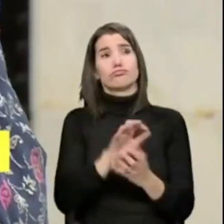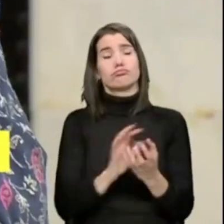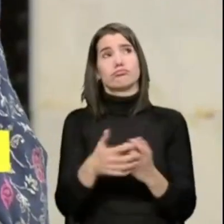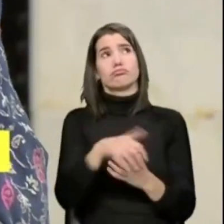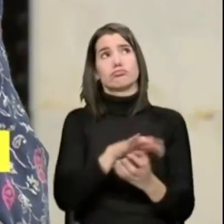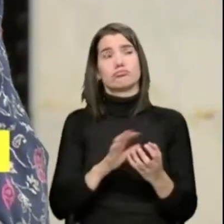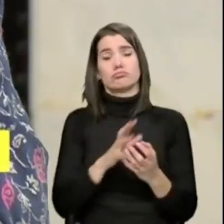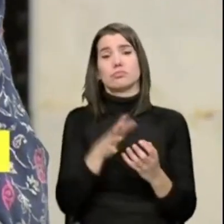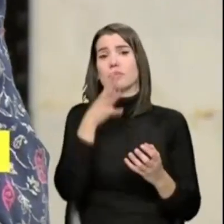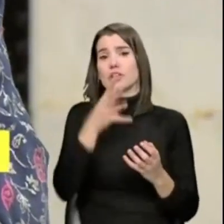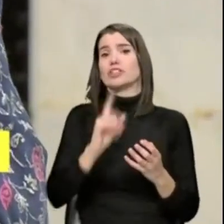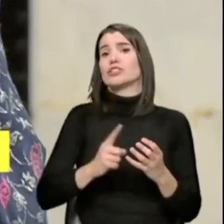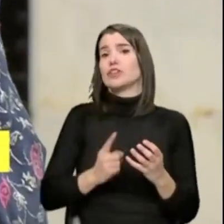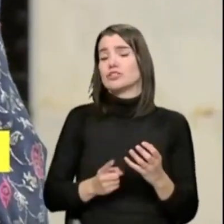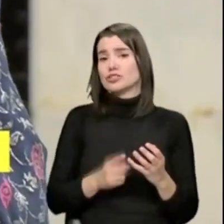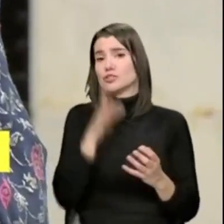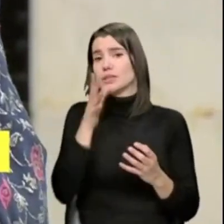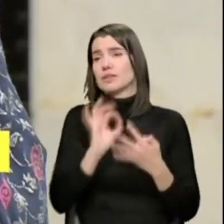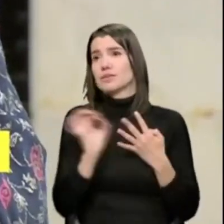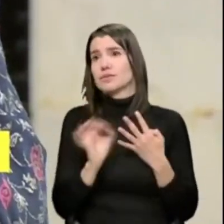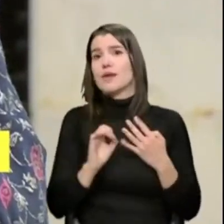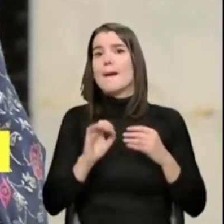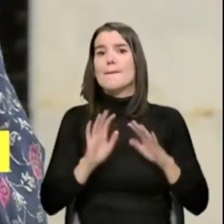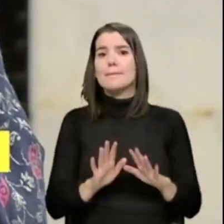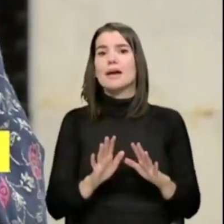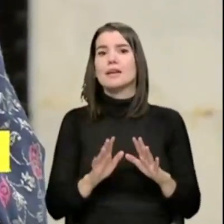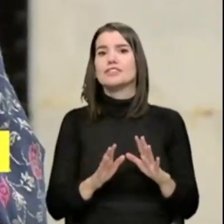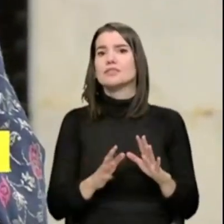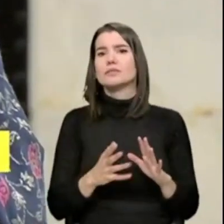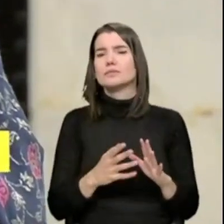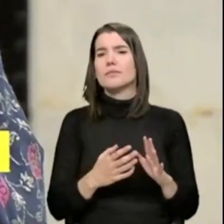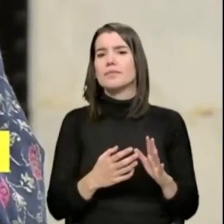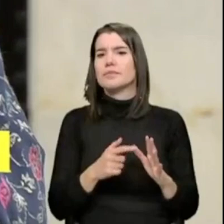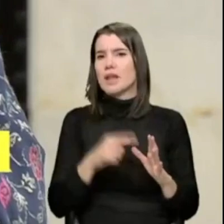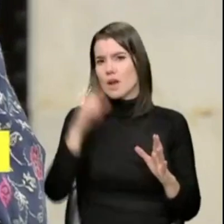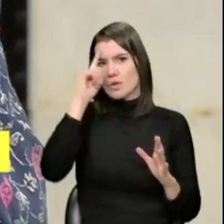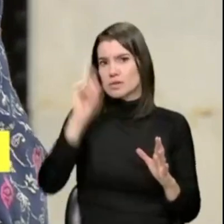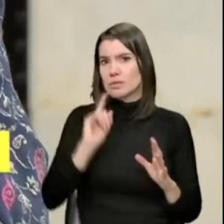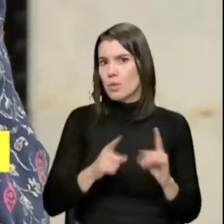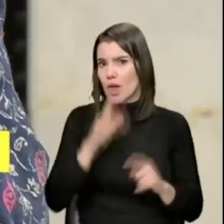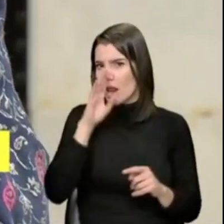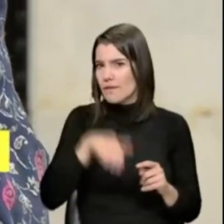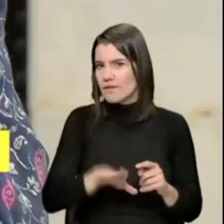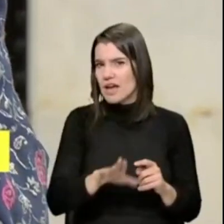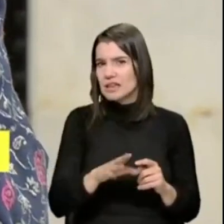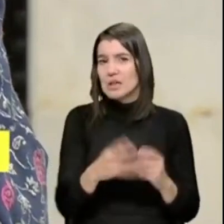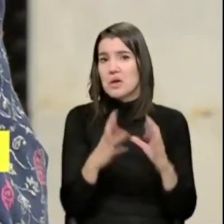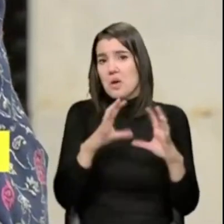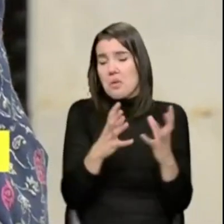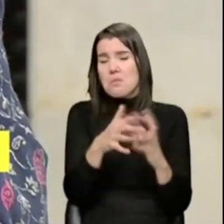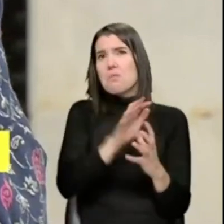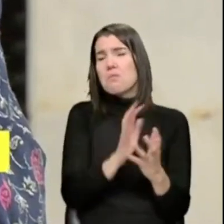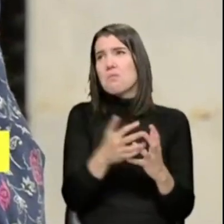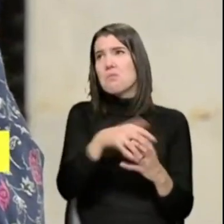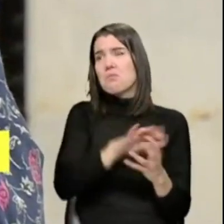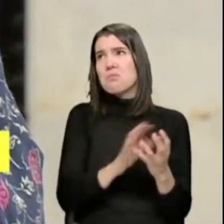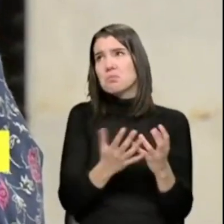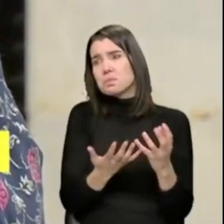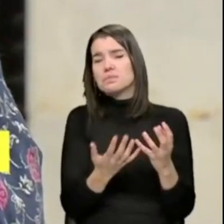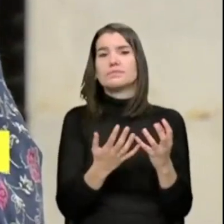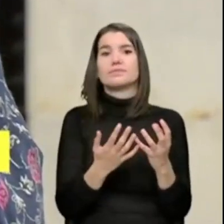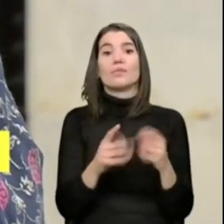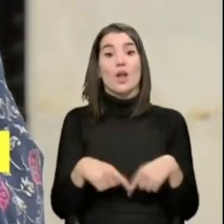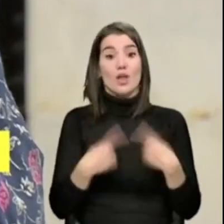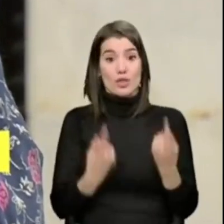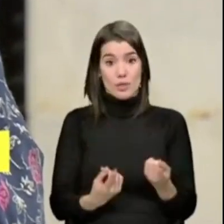tinha, mas não tiveram a percepção do que era o elefante. E depois, quando lhes foi dada o